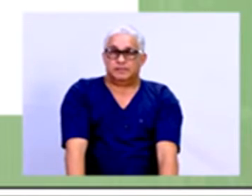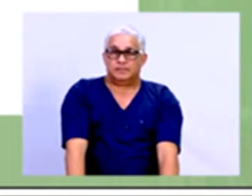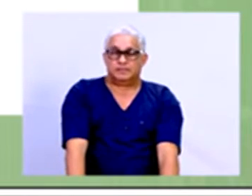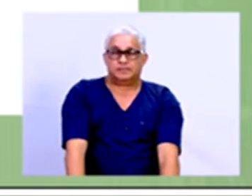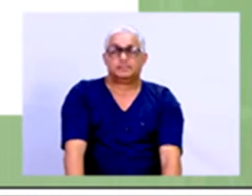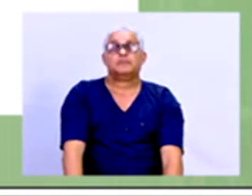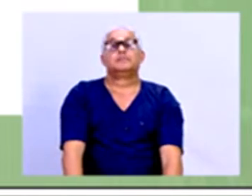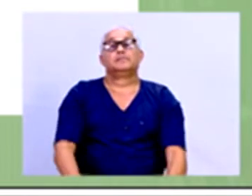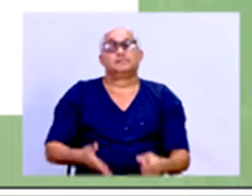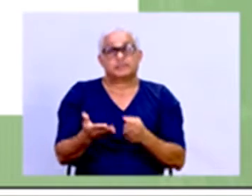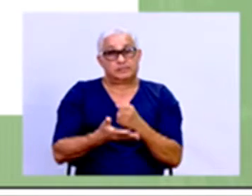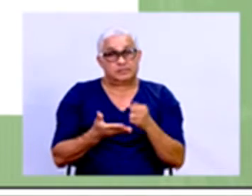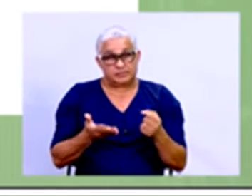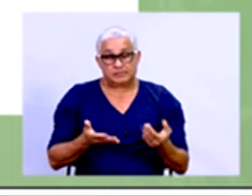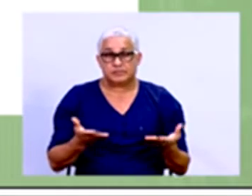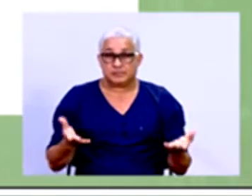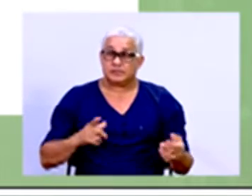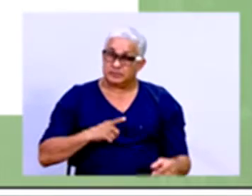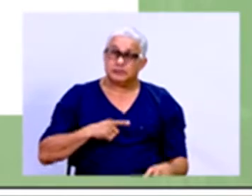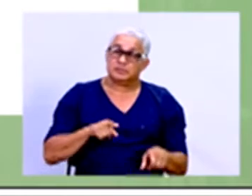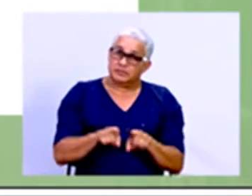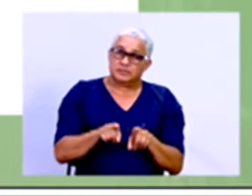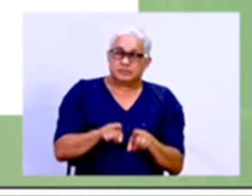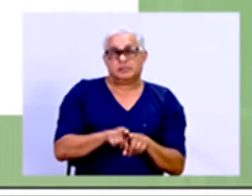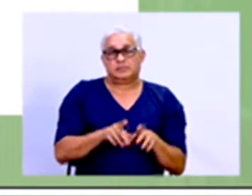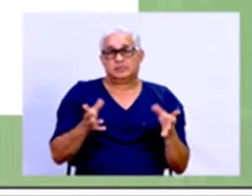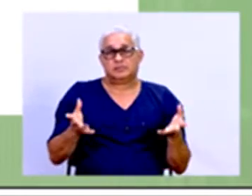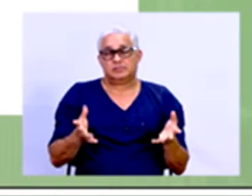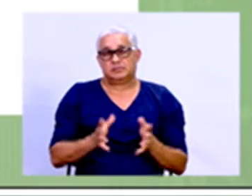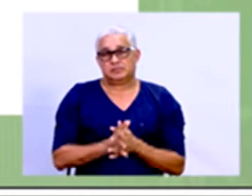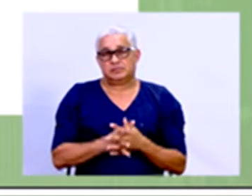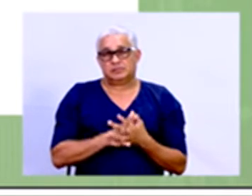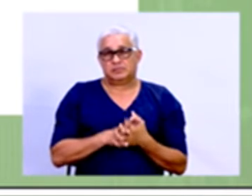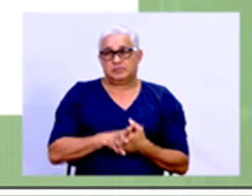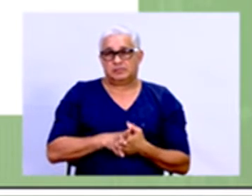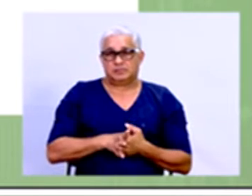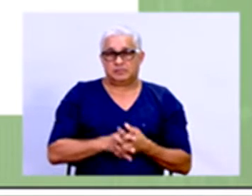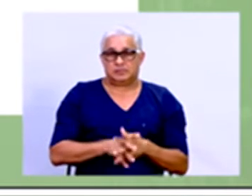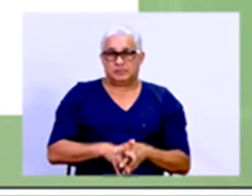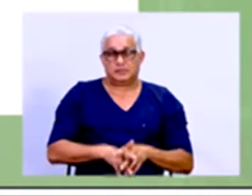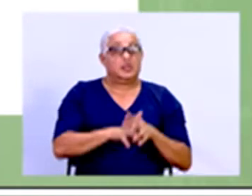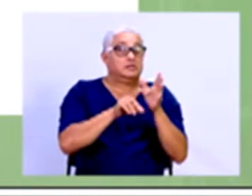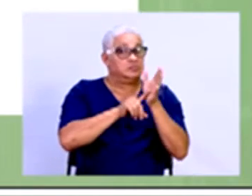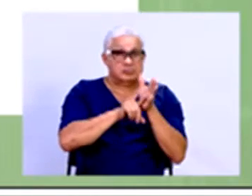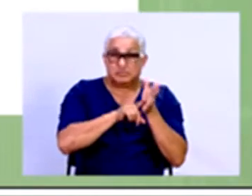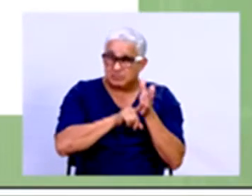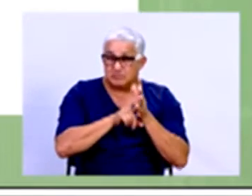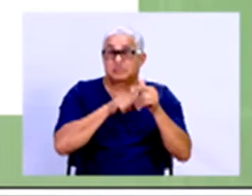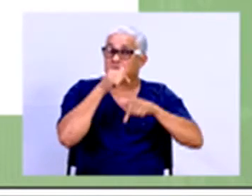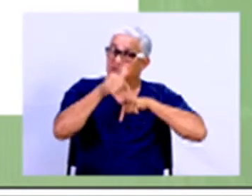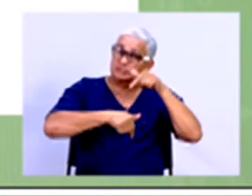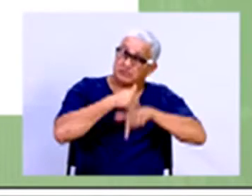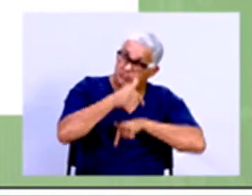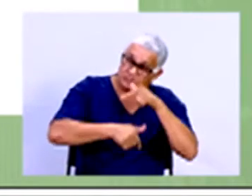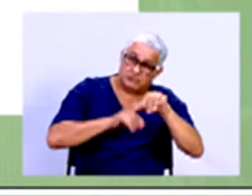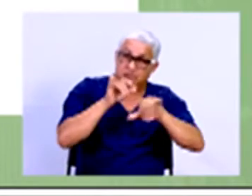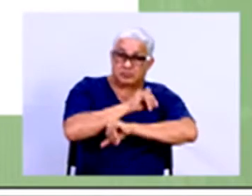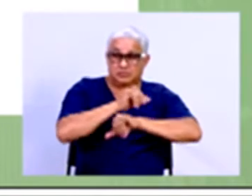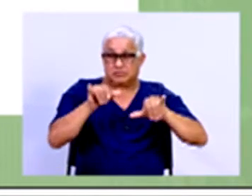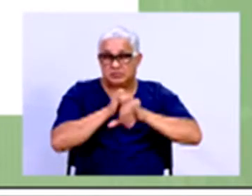Bom, basicamente aí, né, nós temos também a questão de pesquisar, né, de trabalhar